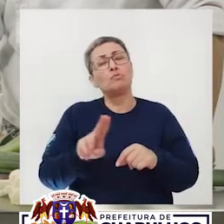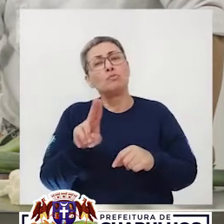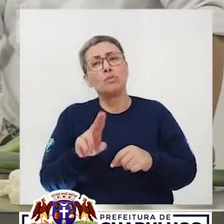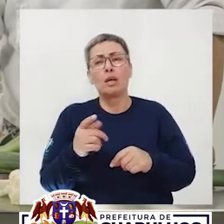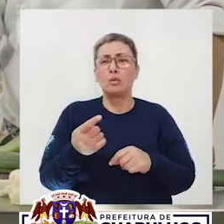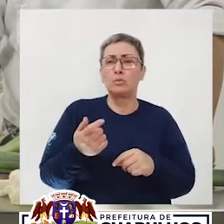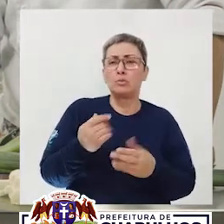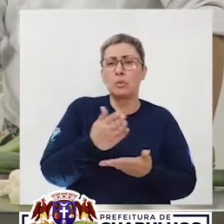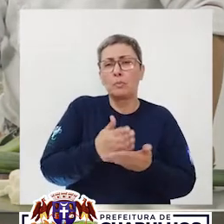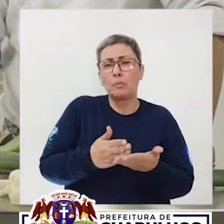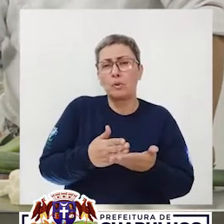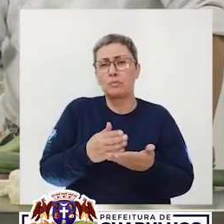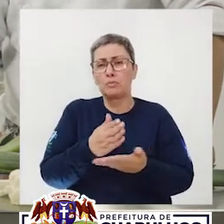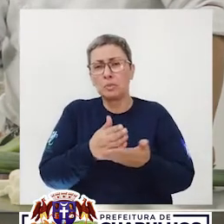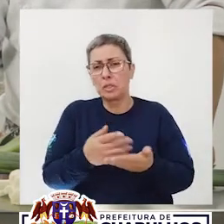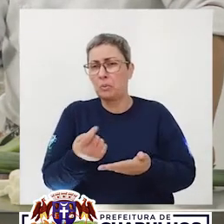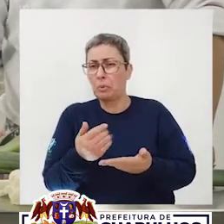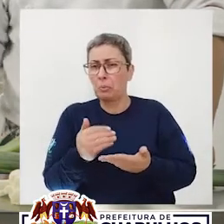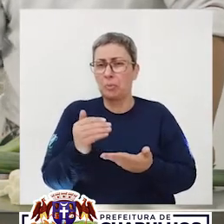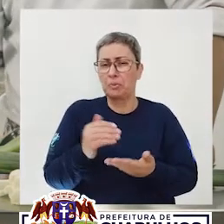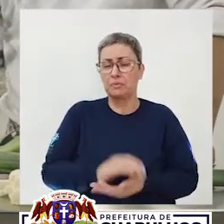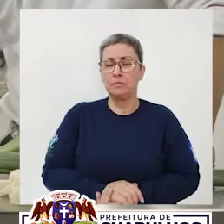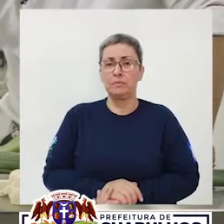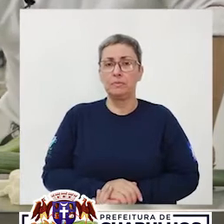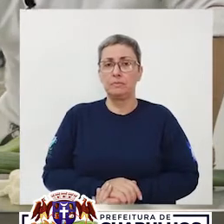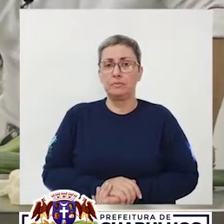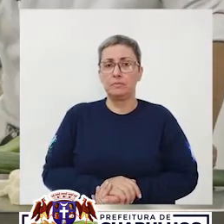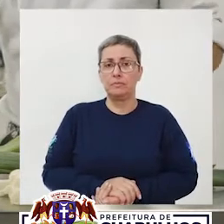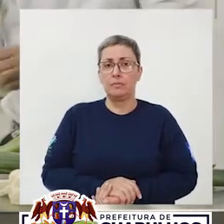usar só um pouquinho mais da metade.